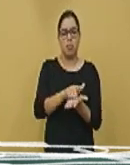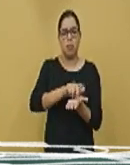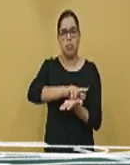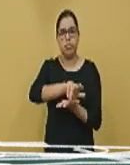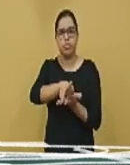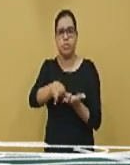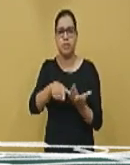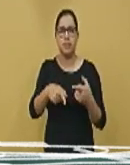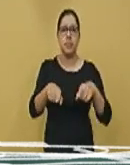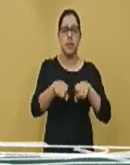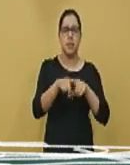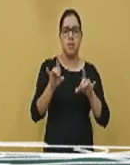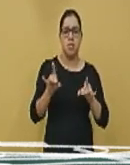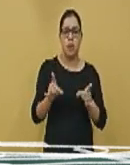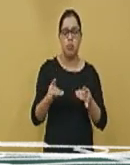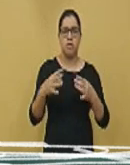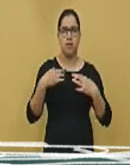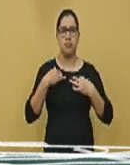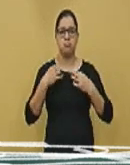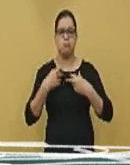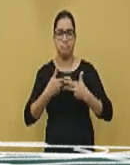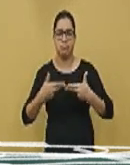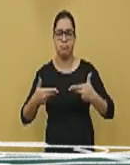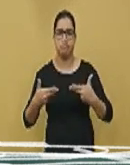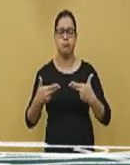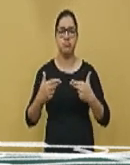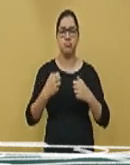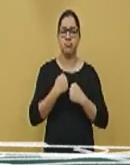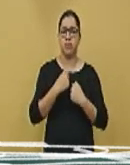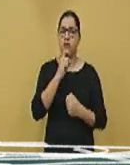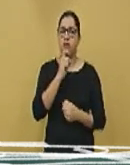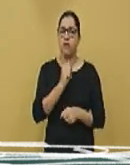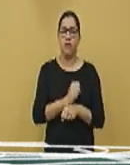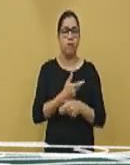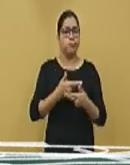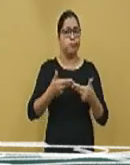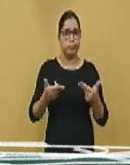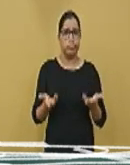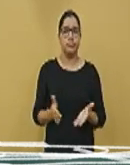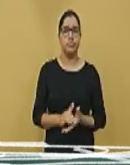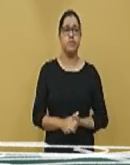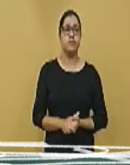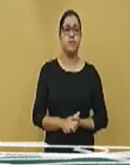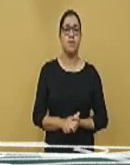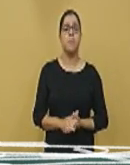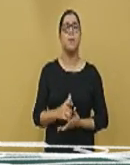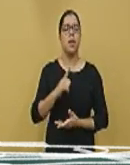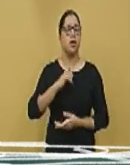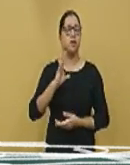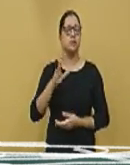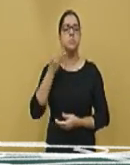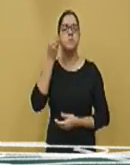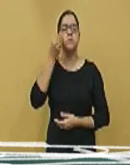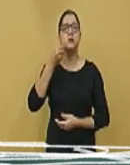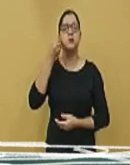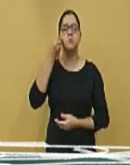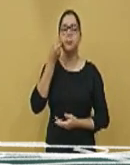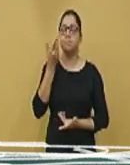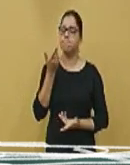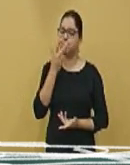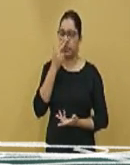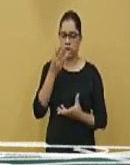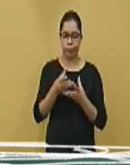só um eixo, um nicho, nós já tivemos a experiência e ela não sobrevive.